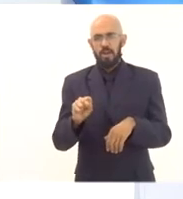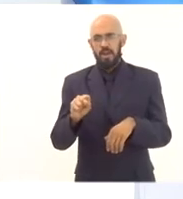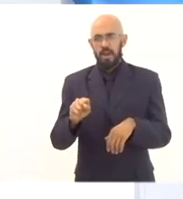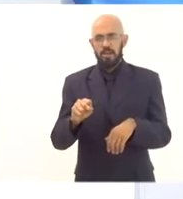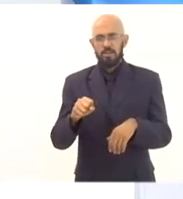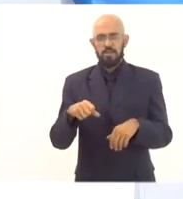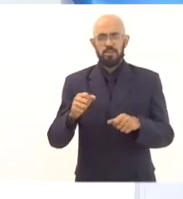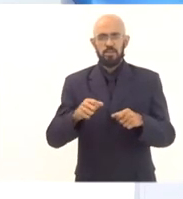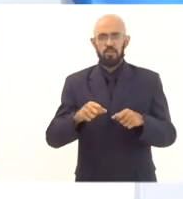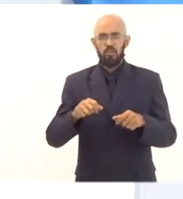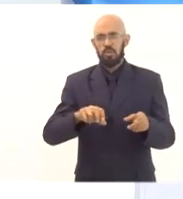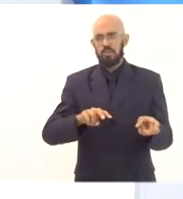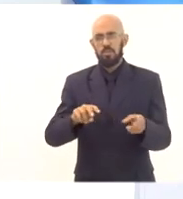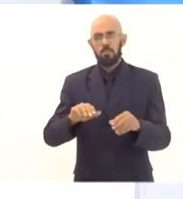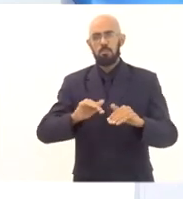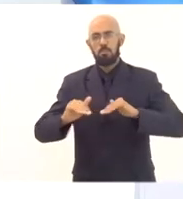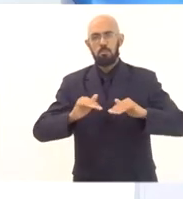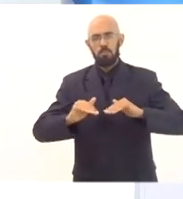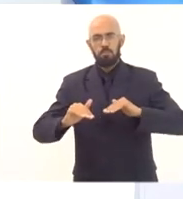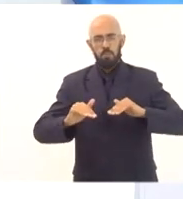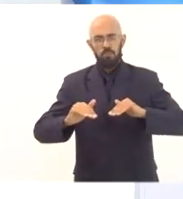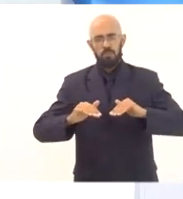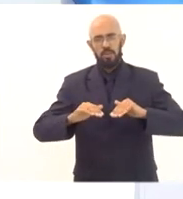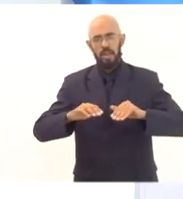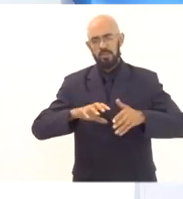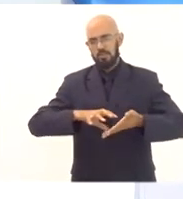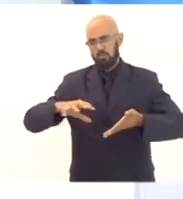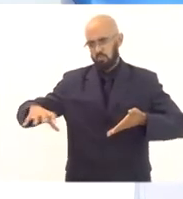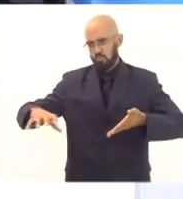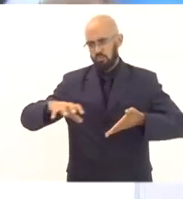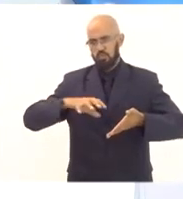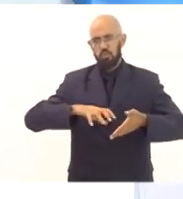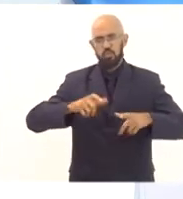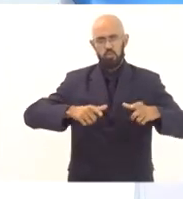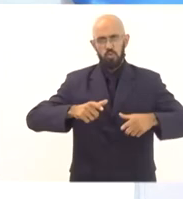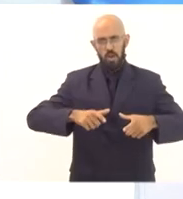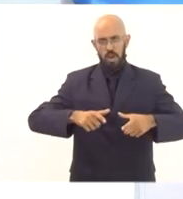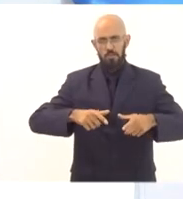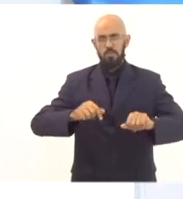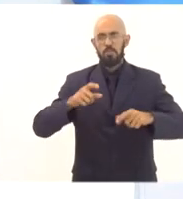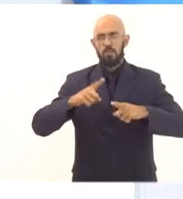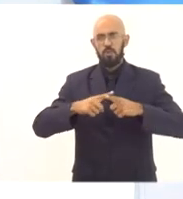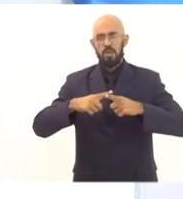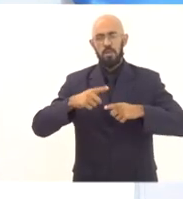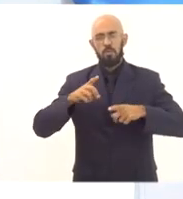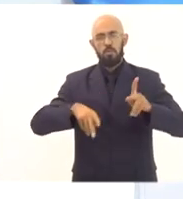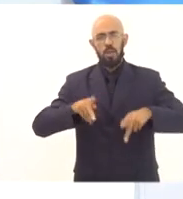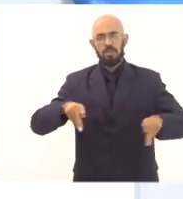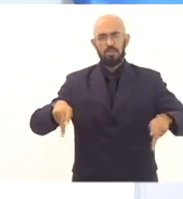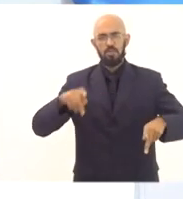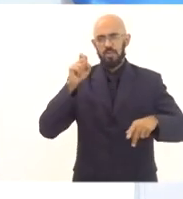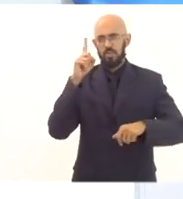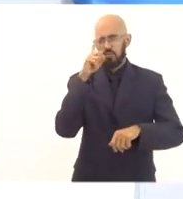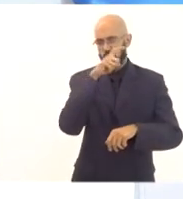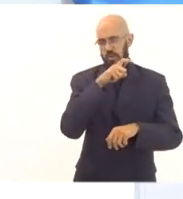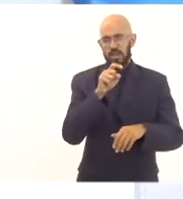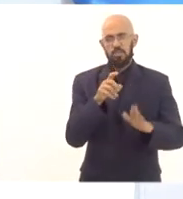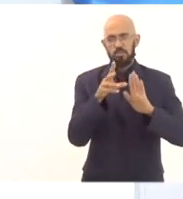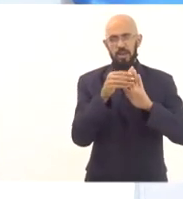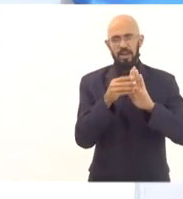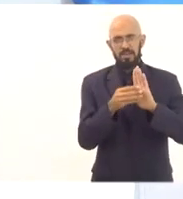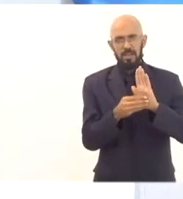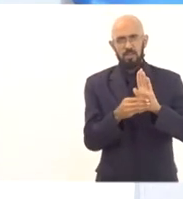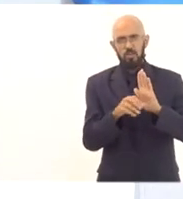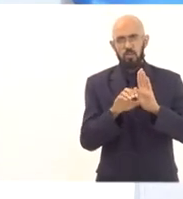dificuldade a população tem muita dificuldade de acesso ao Cras de acesso a ao registro ao CAD único